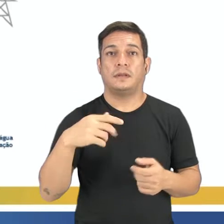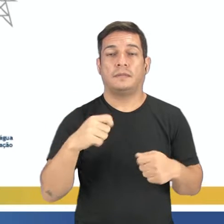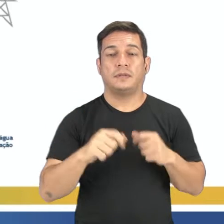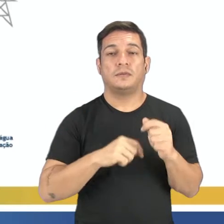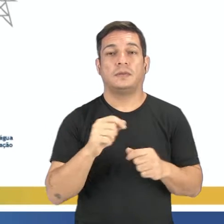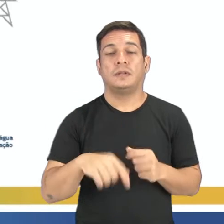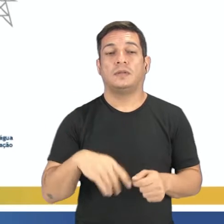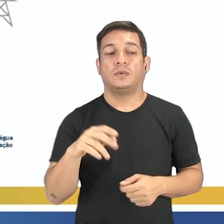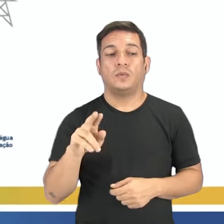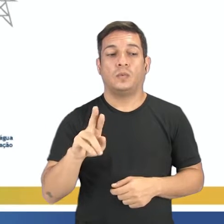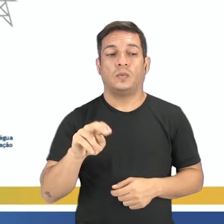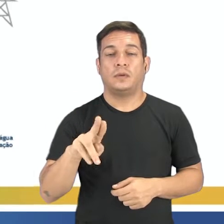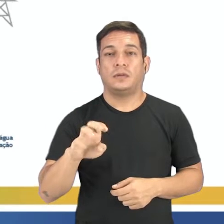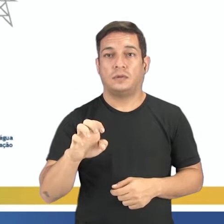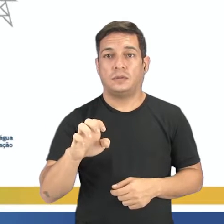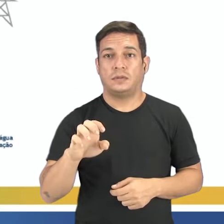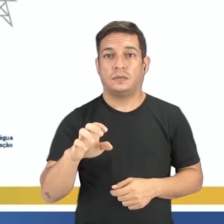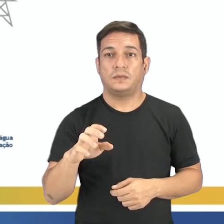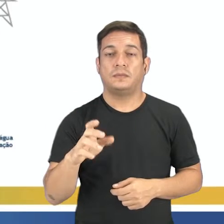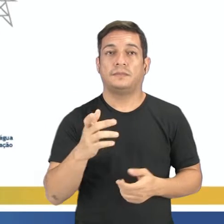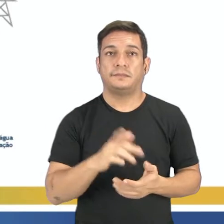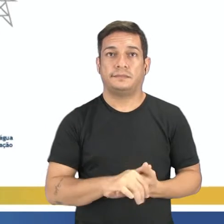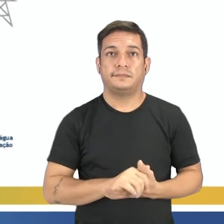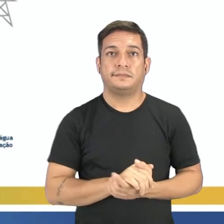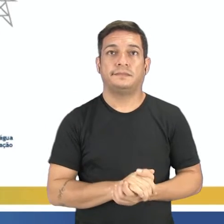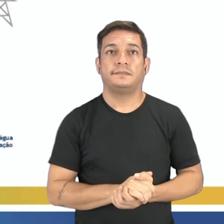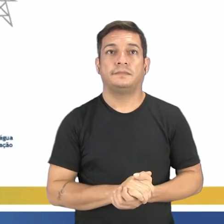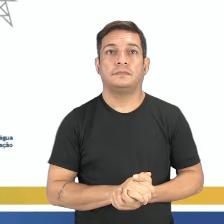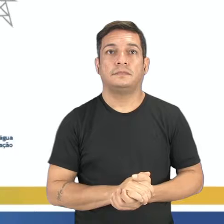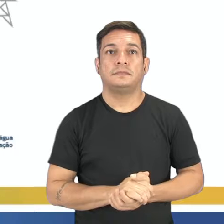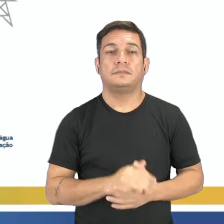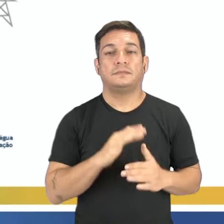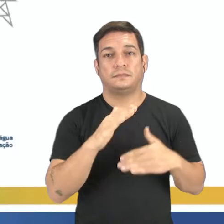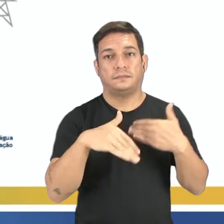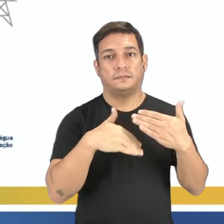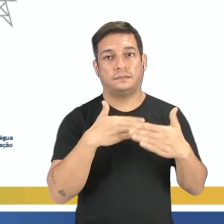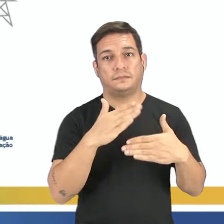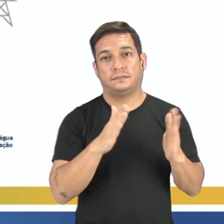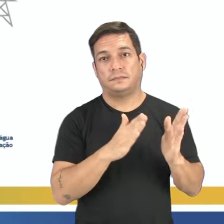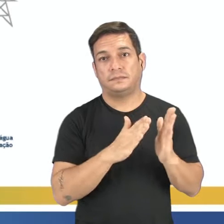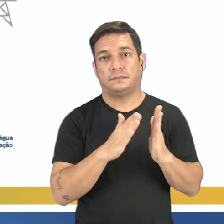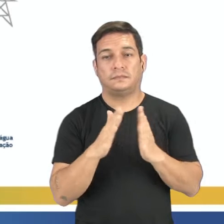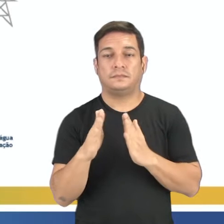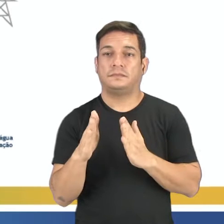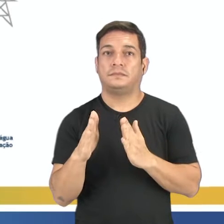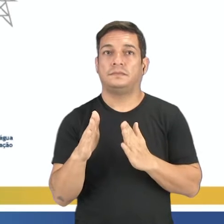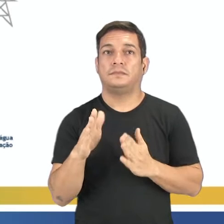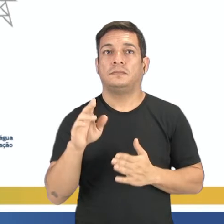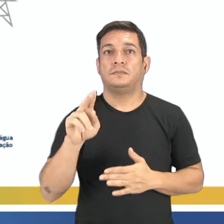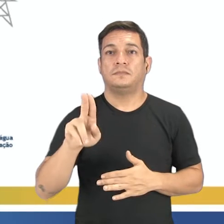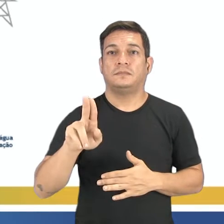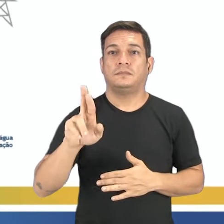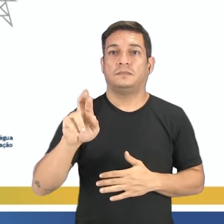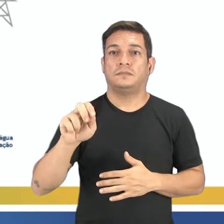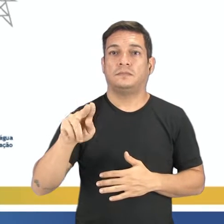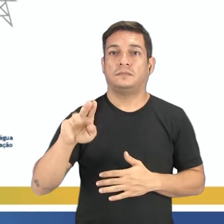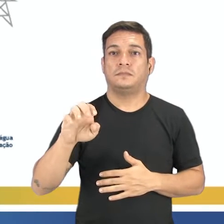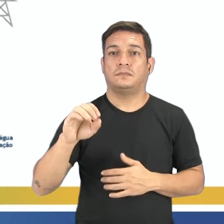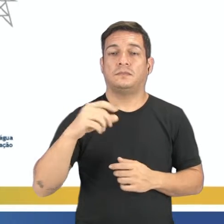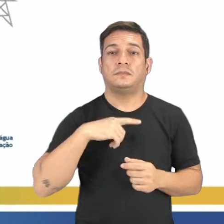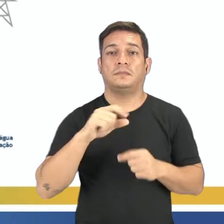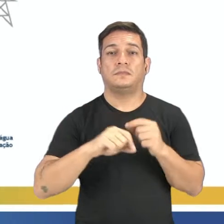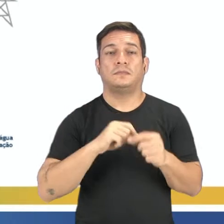do enriquecimento do urânio. Tranquilo? O processo de enriquecimento de urânio